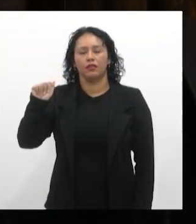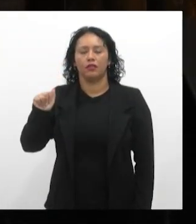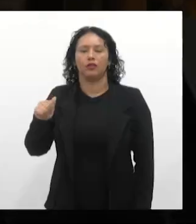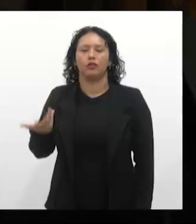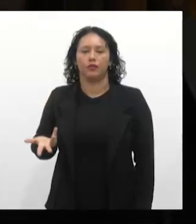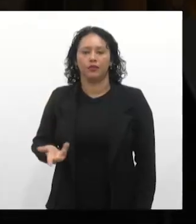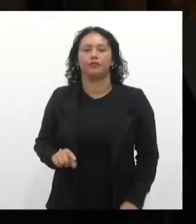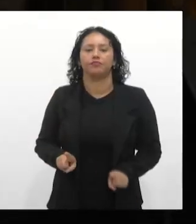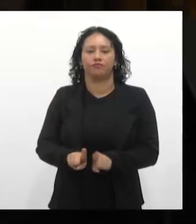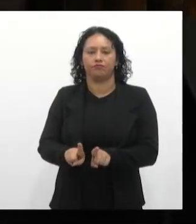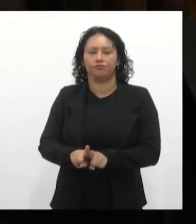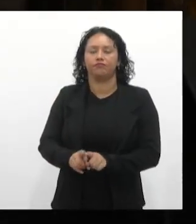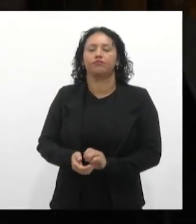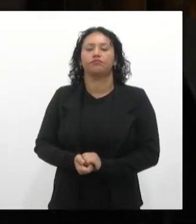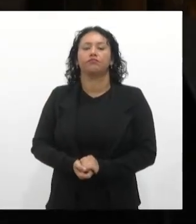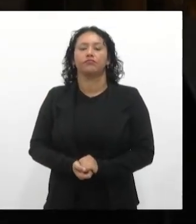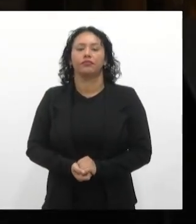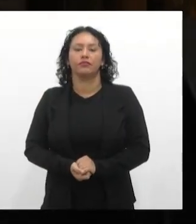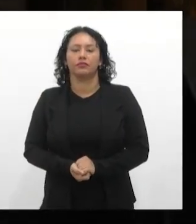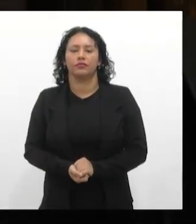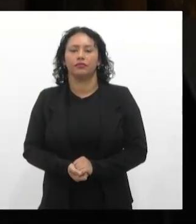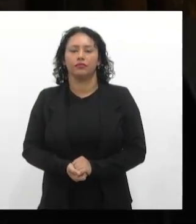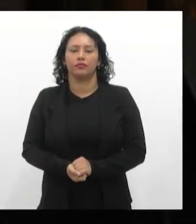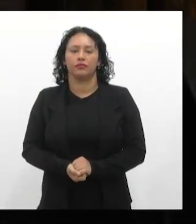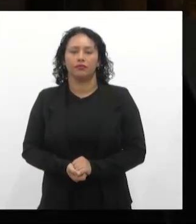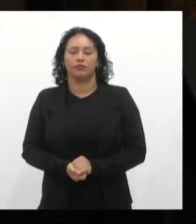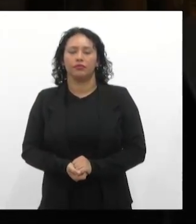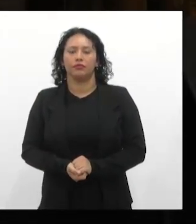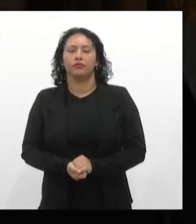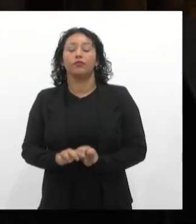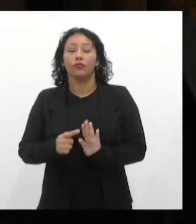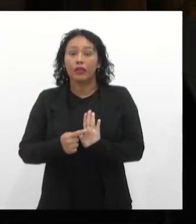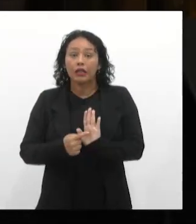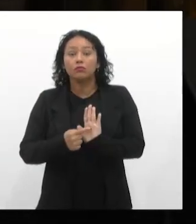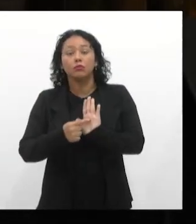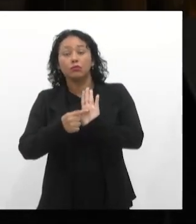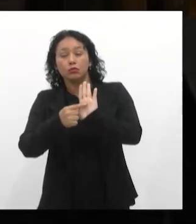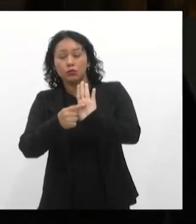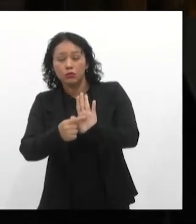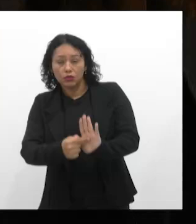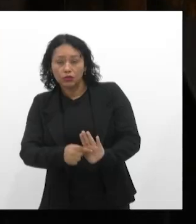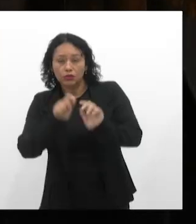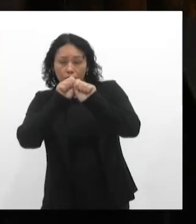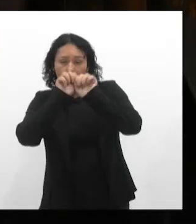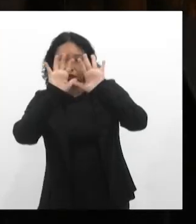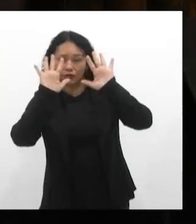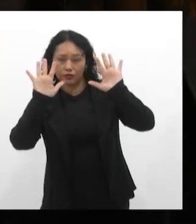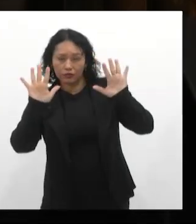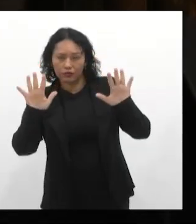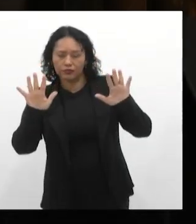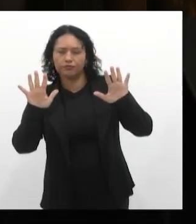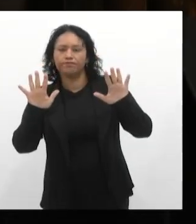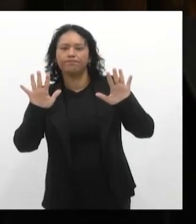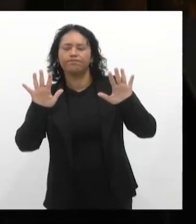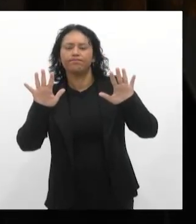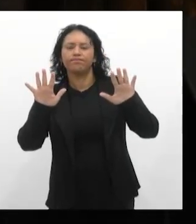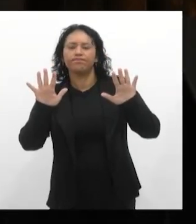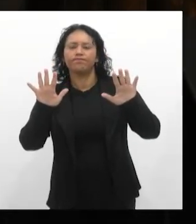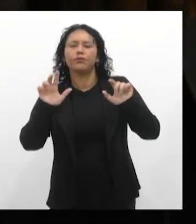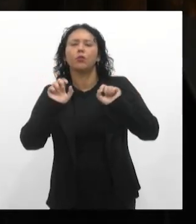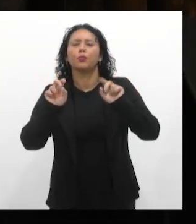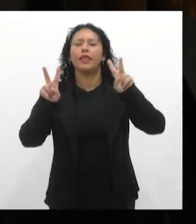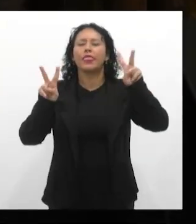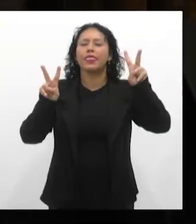Orçamento, que demonstrou uma unidade